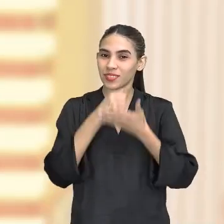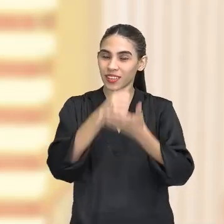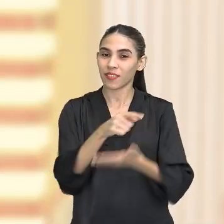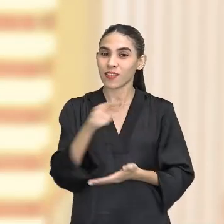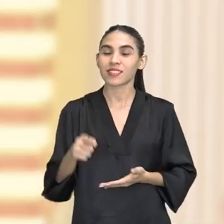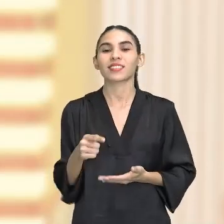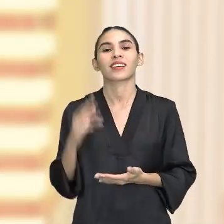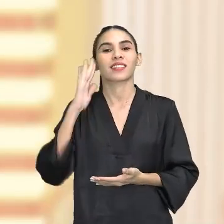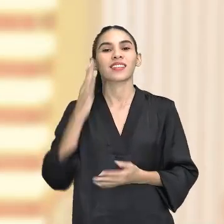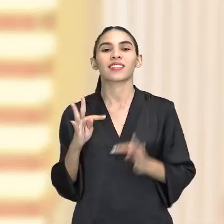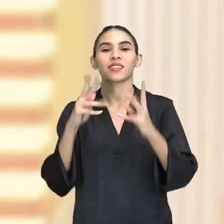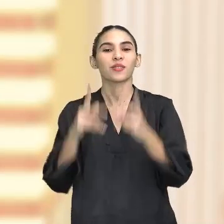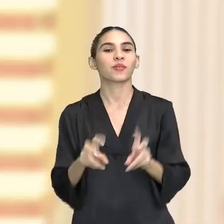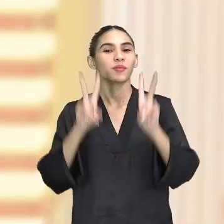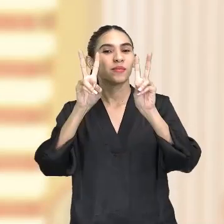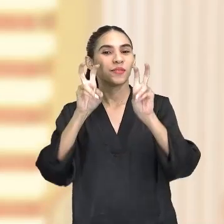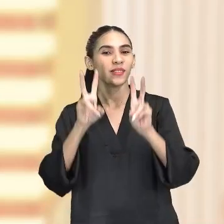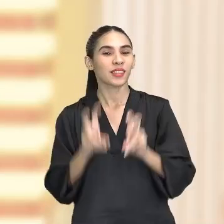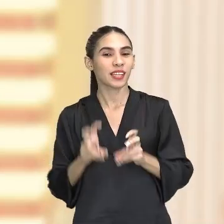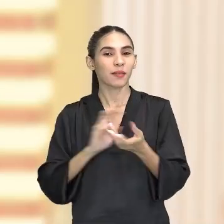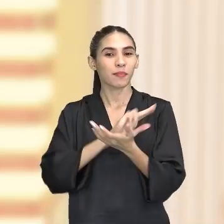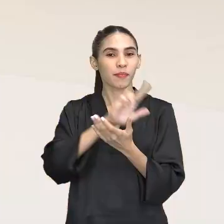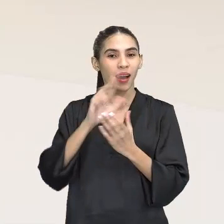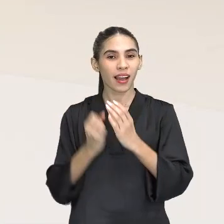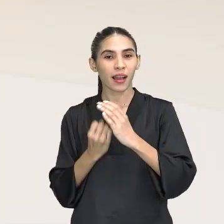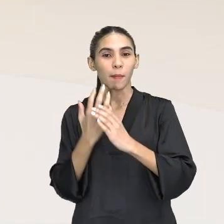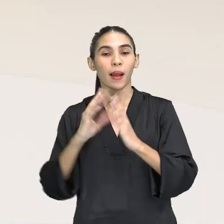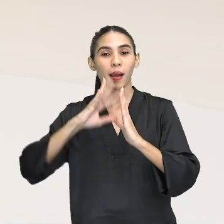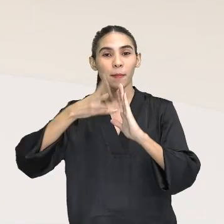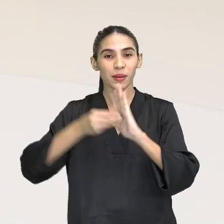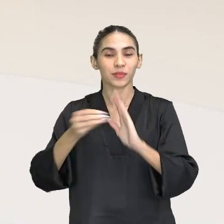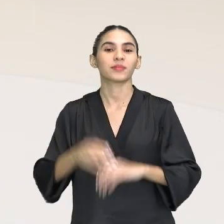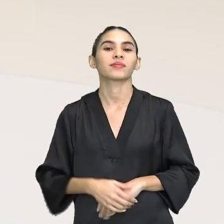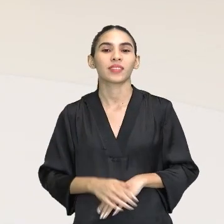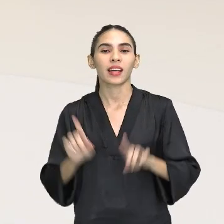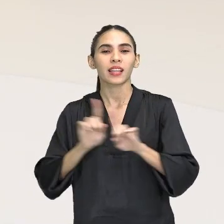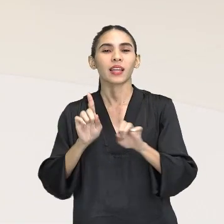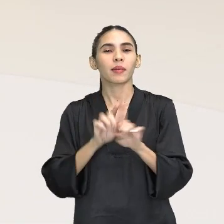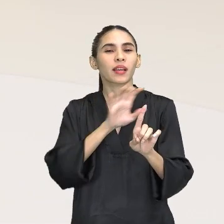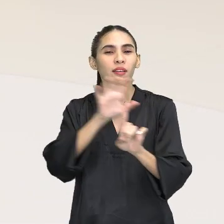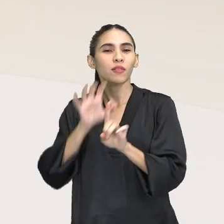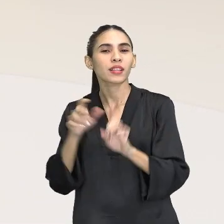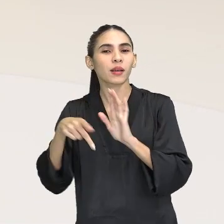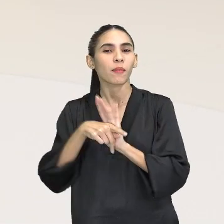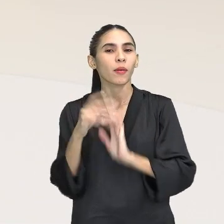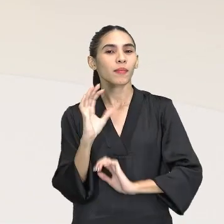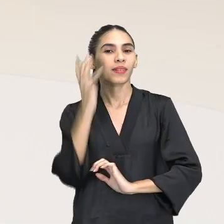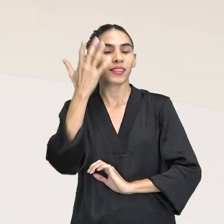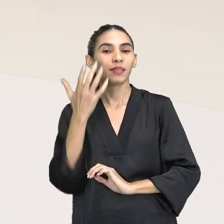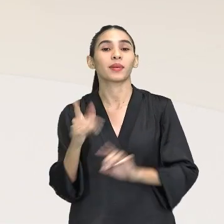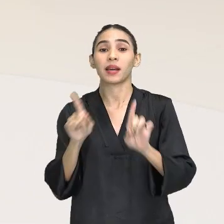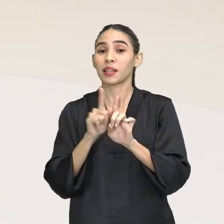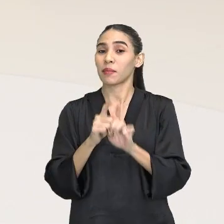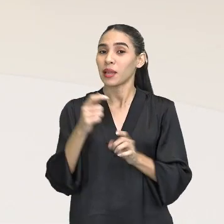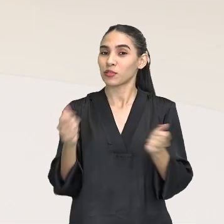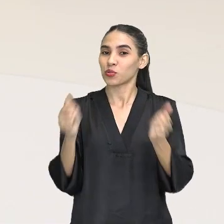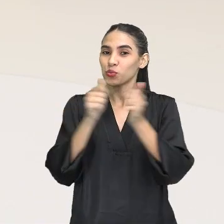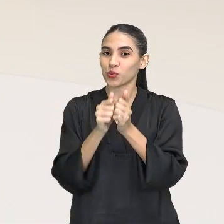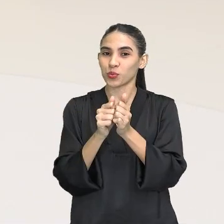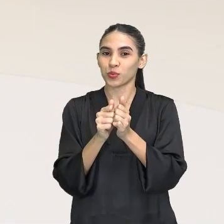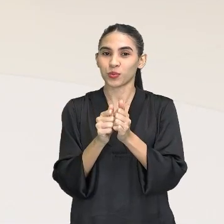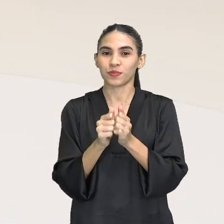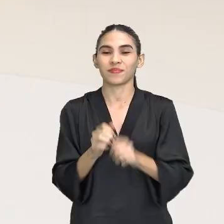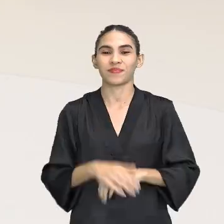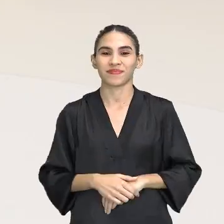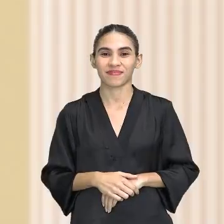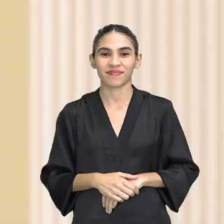a entender todos esses temas da biodiversidade amazônica e os seus efeitos no clima. E eu estou aqui com ele.